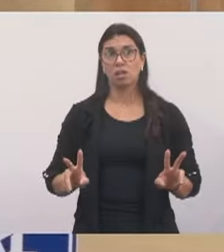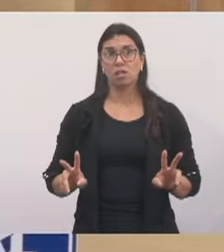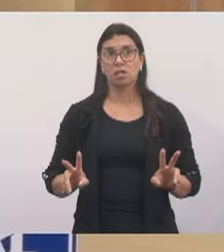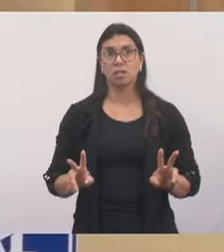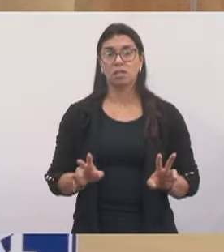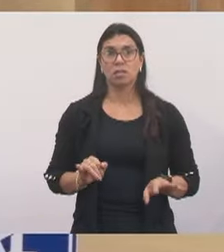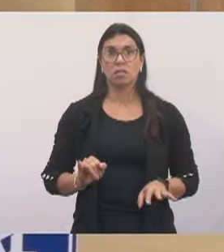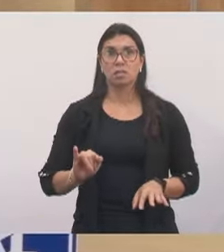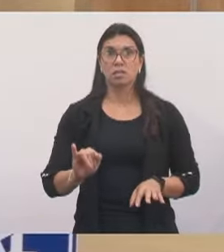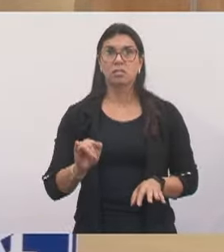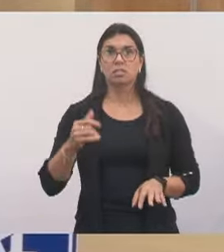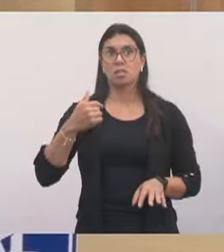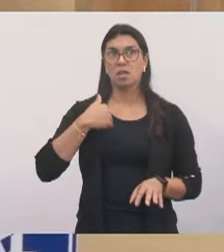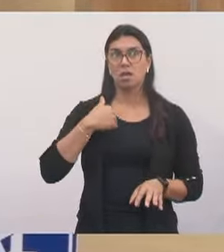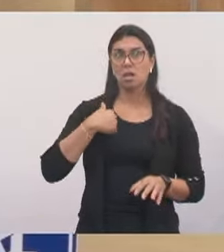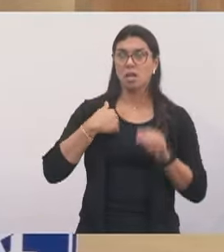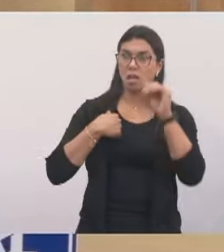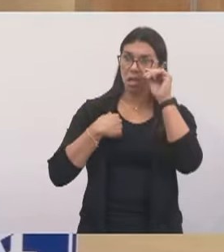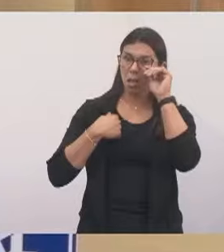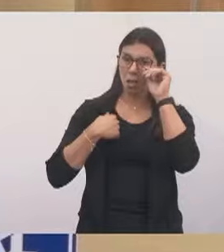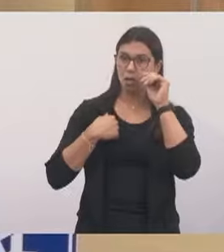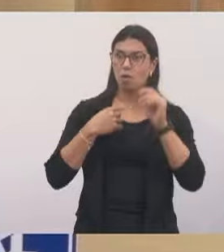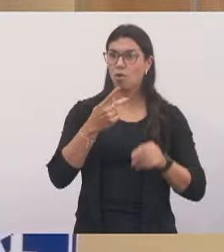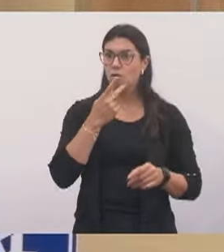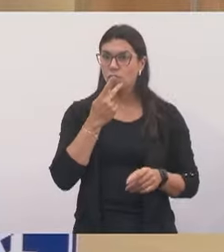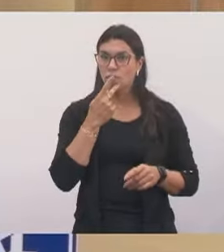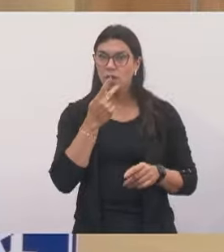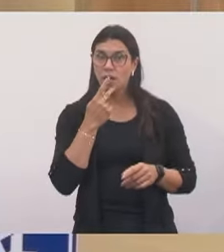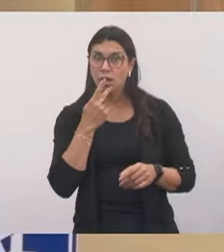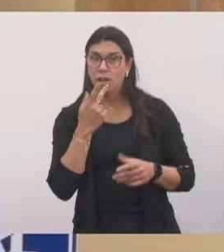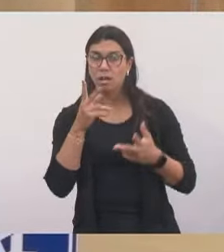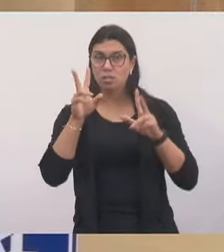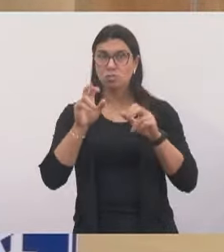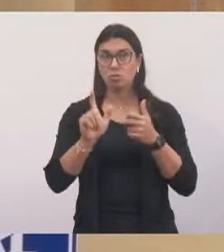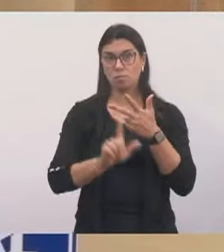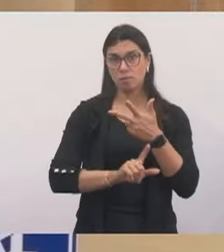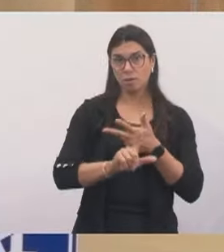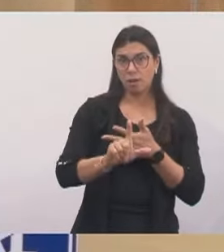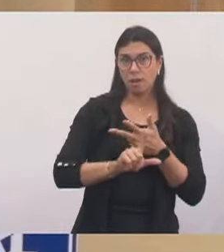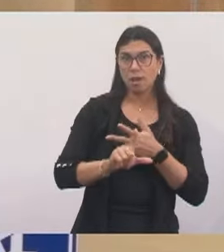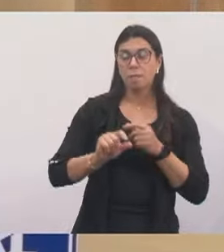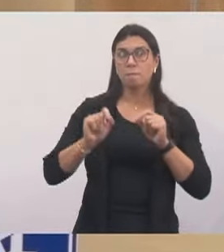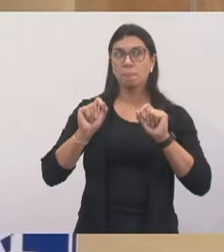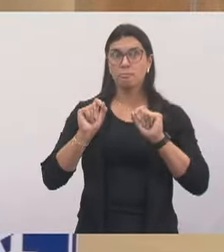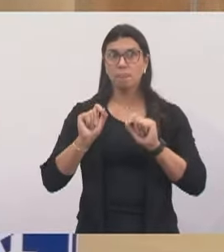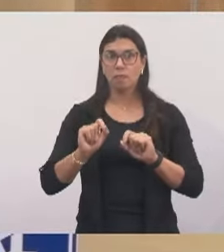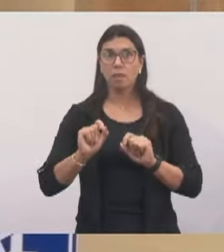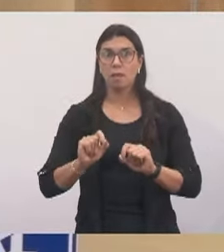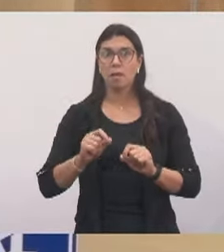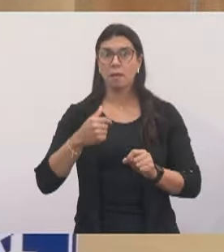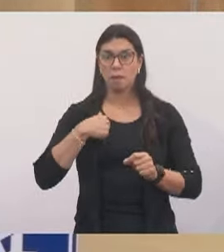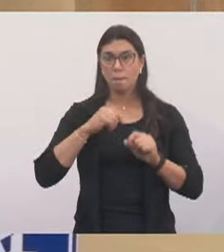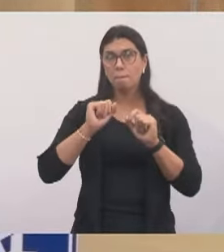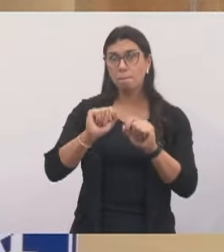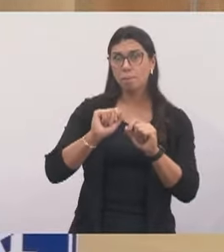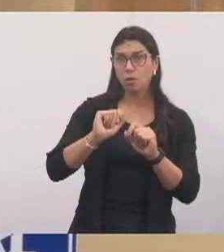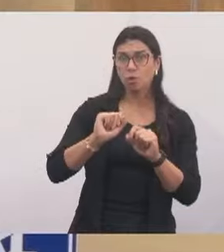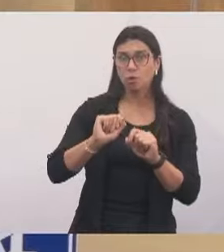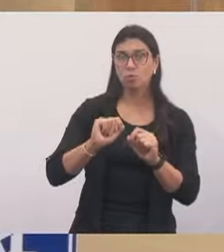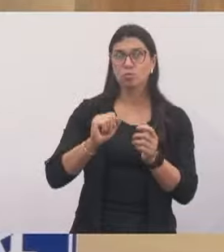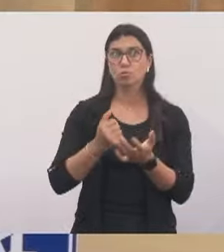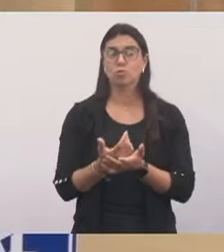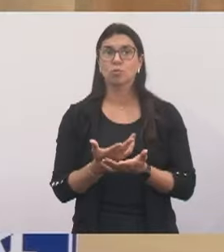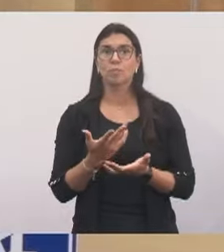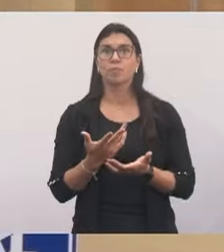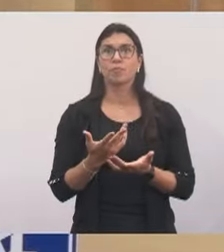a gente for fazer uma narrativa com base na legislação, eu posso fazer um recorte de 2000 para cá, porque